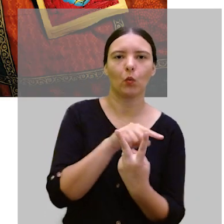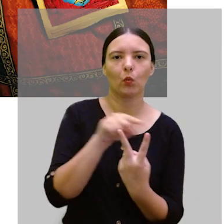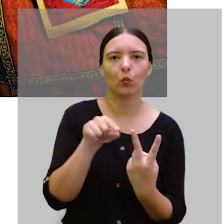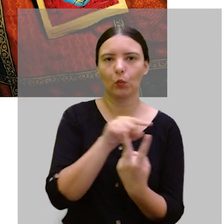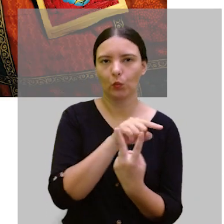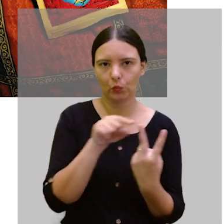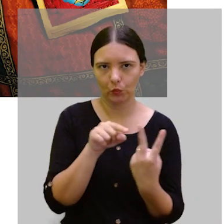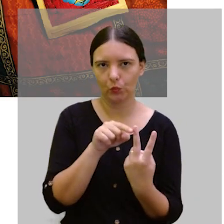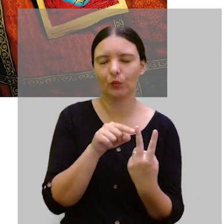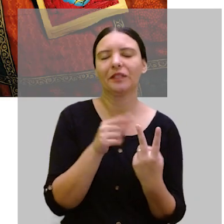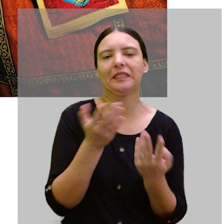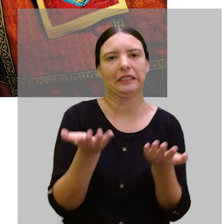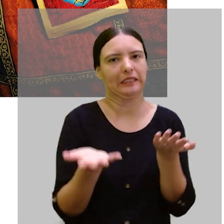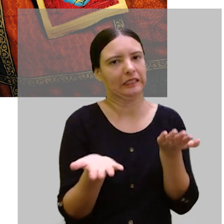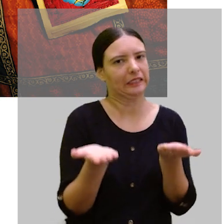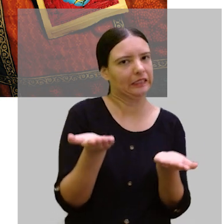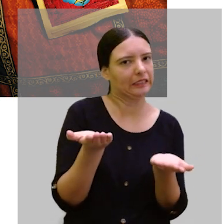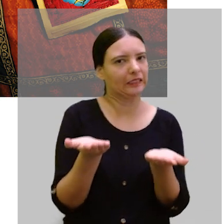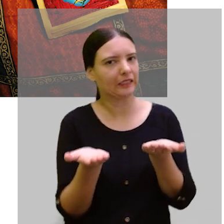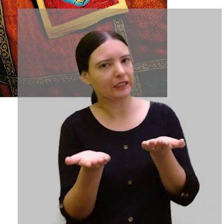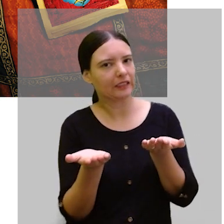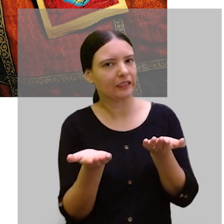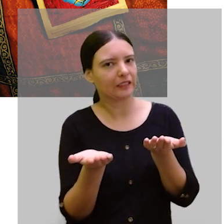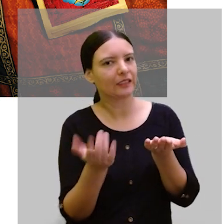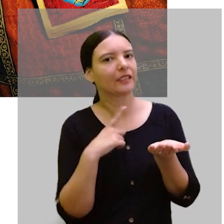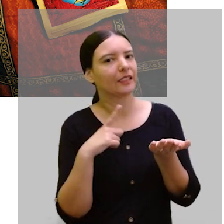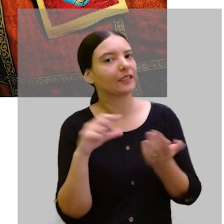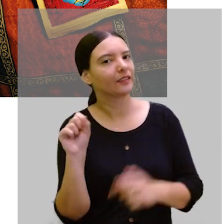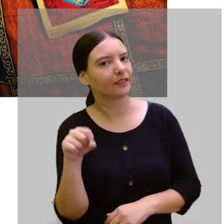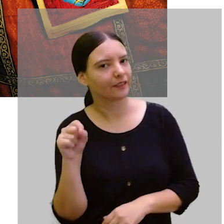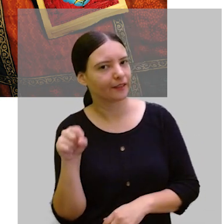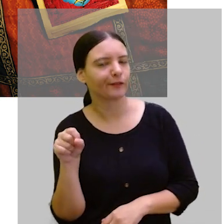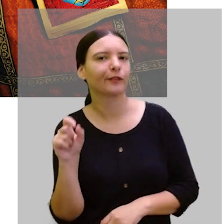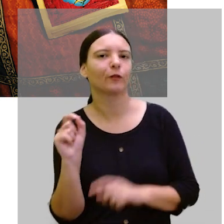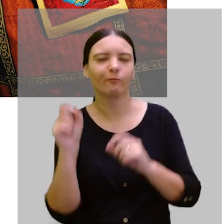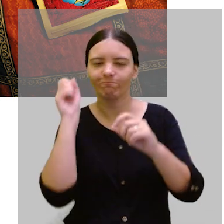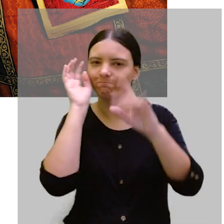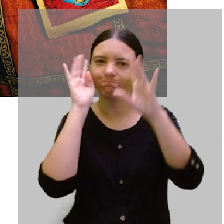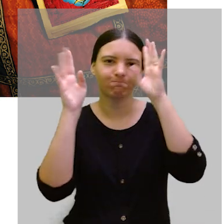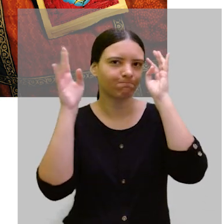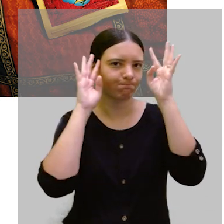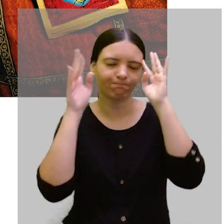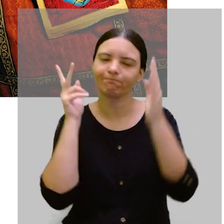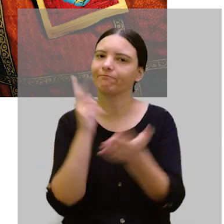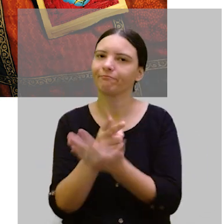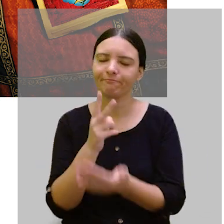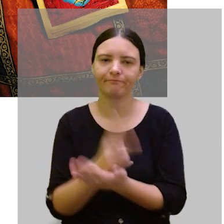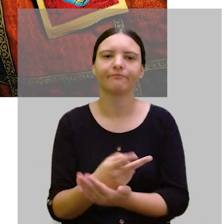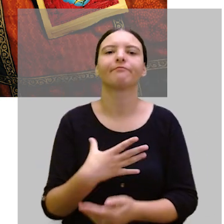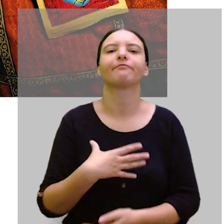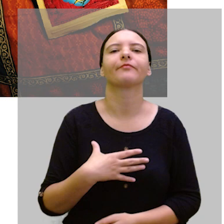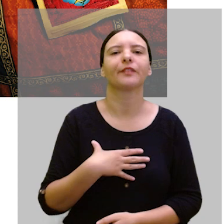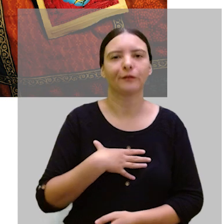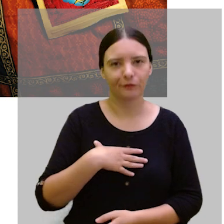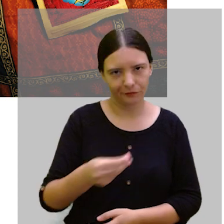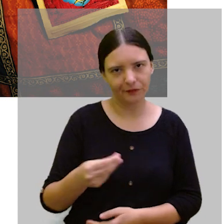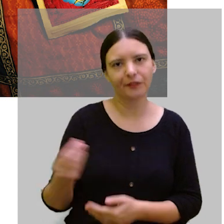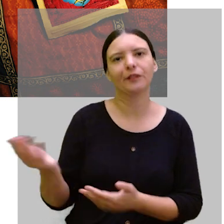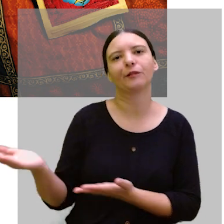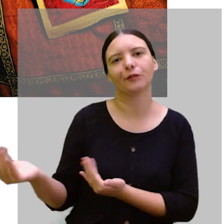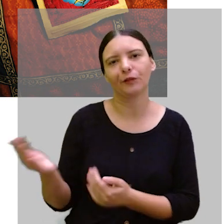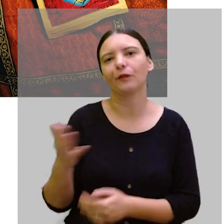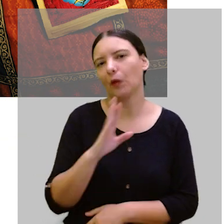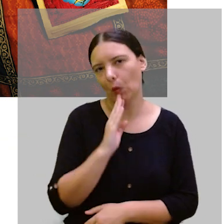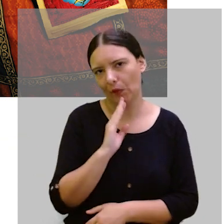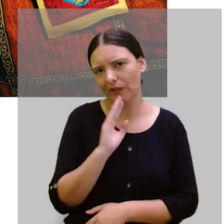lados dessa balança, né? Por um lado a gente tem sim uma distração constante. Eu tenho filho adolescente, sei como é, e